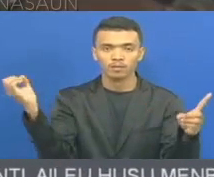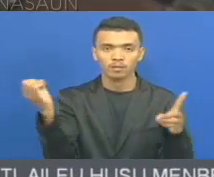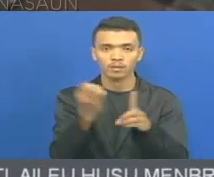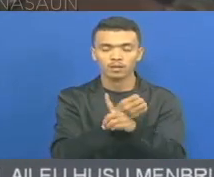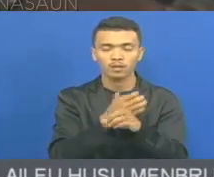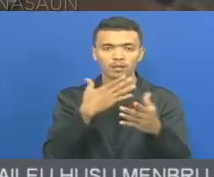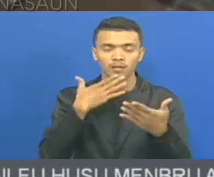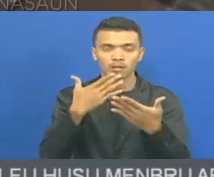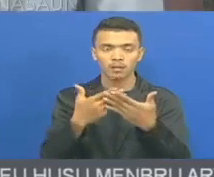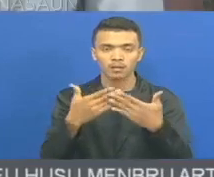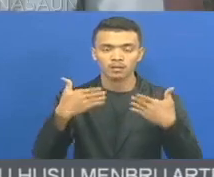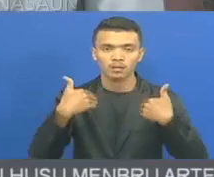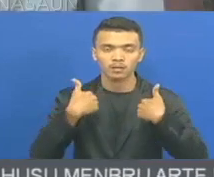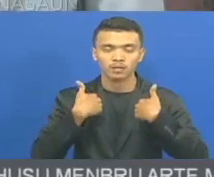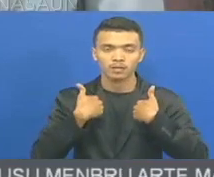aqui, ia a